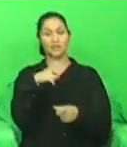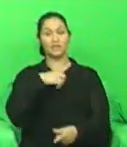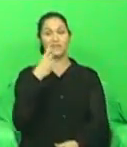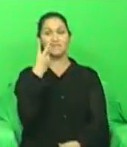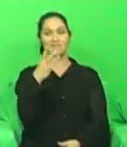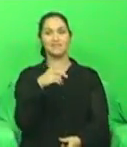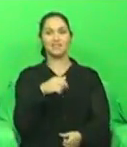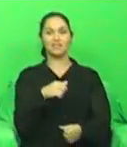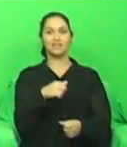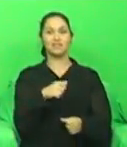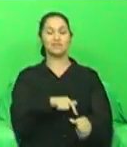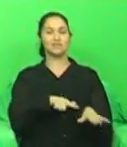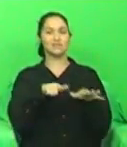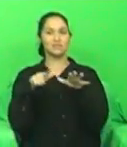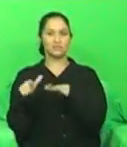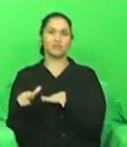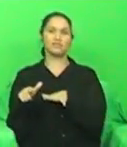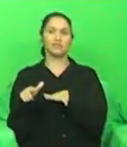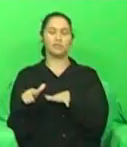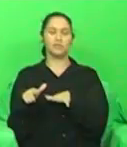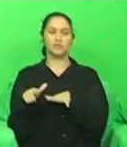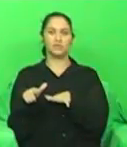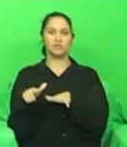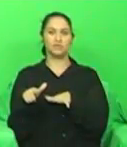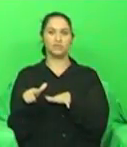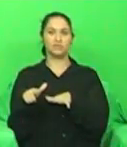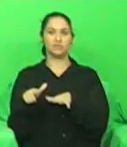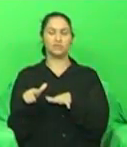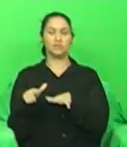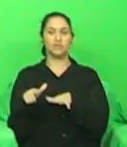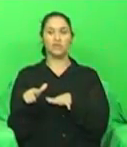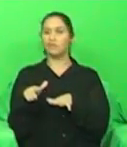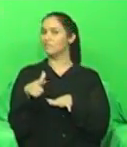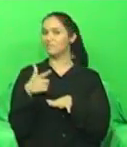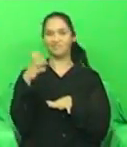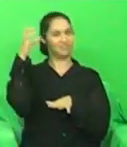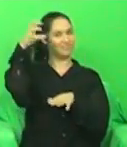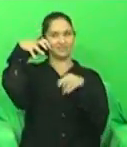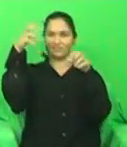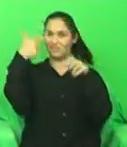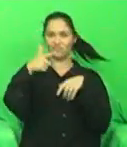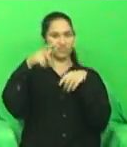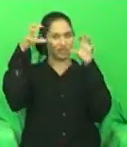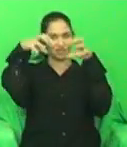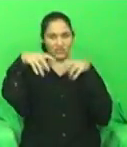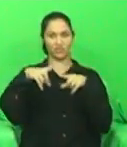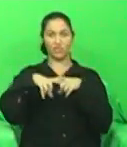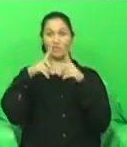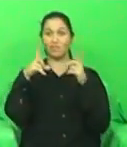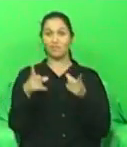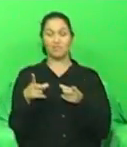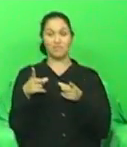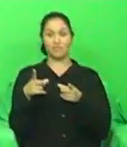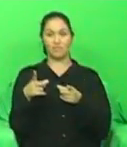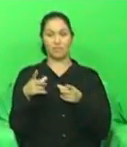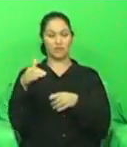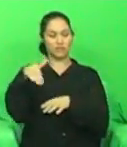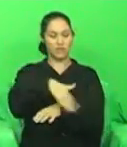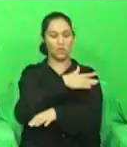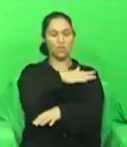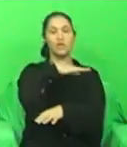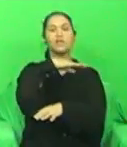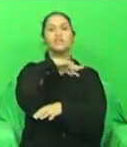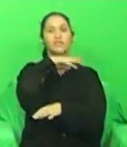nada em troca eles não fazem chovendo e nem quando não está chovendo então eu acho que quando o tempo está bom a